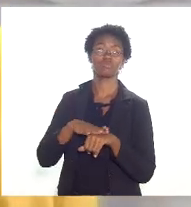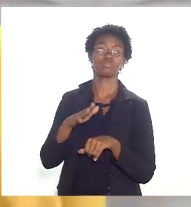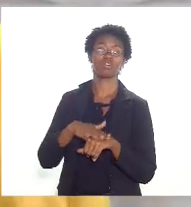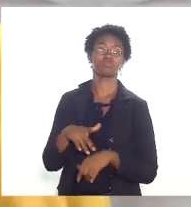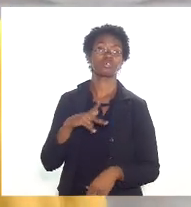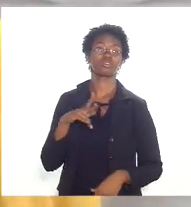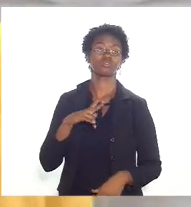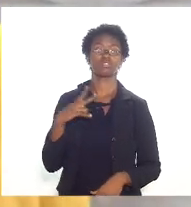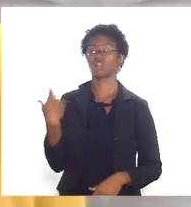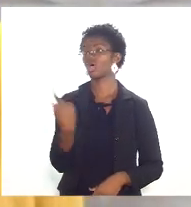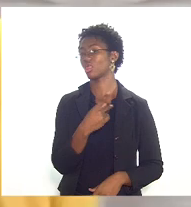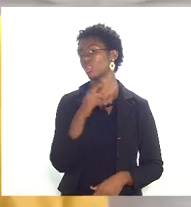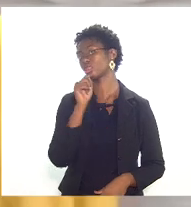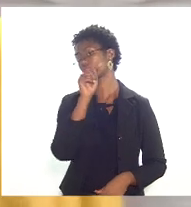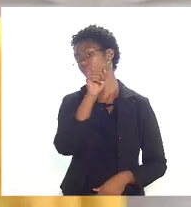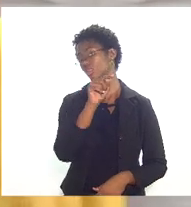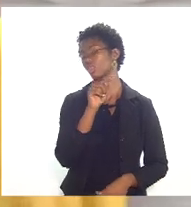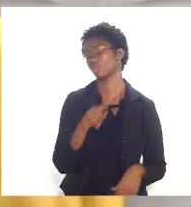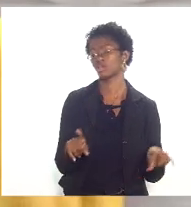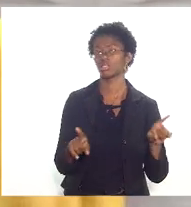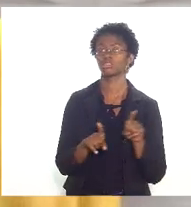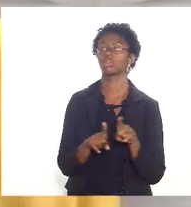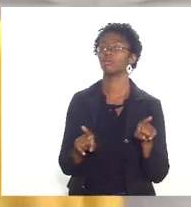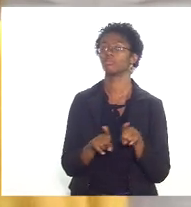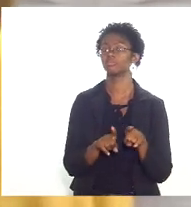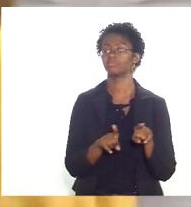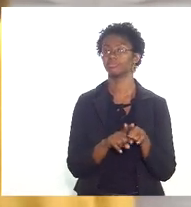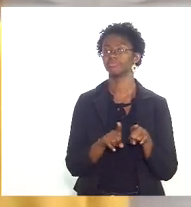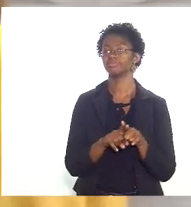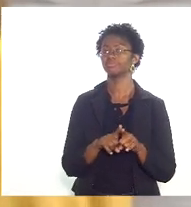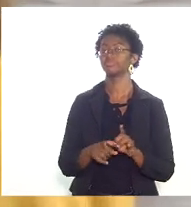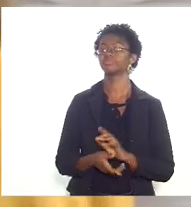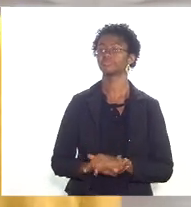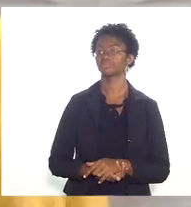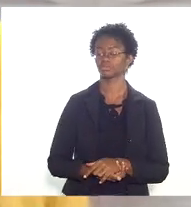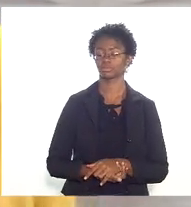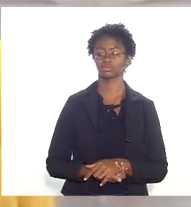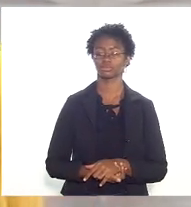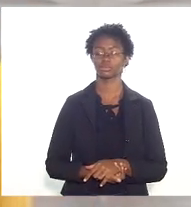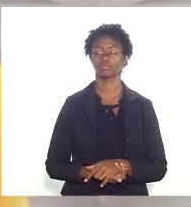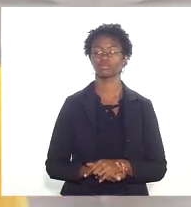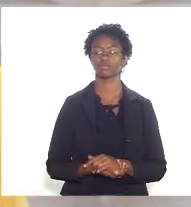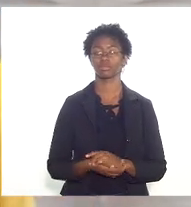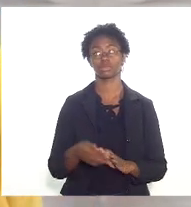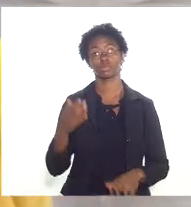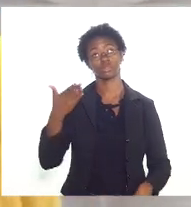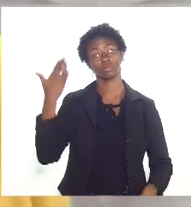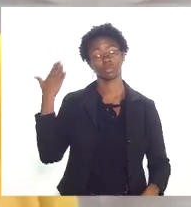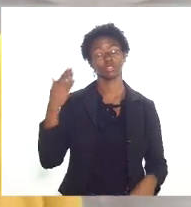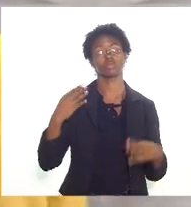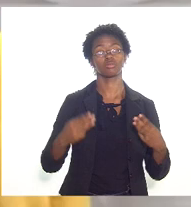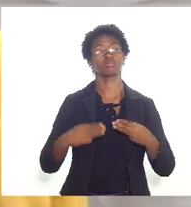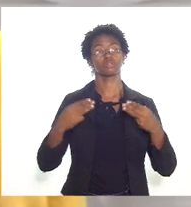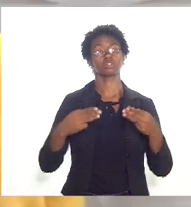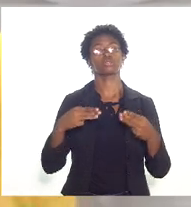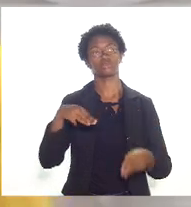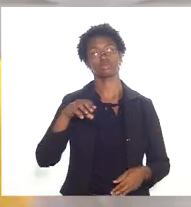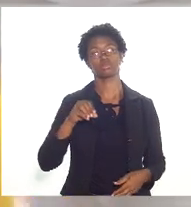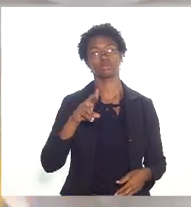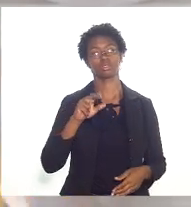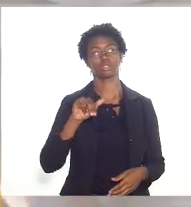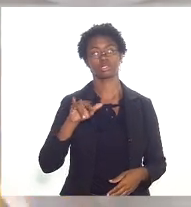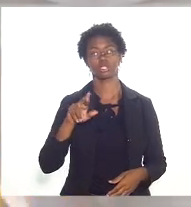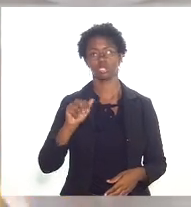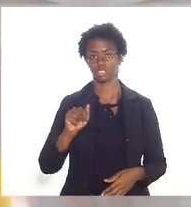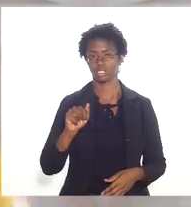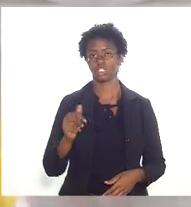e provavelmente indecoroso do então ministro Moreira Franco que insistiu com